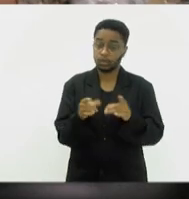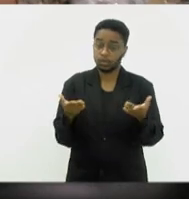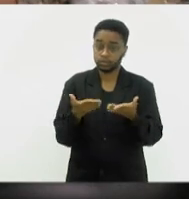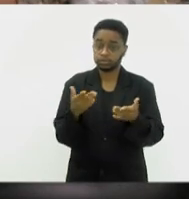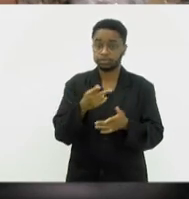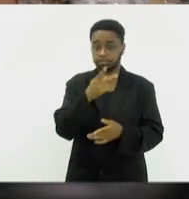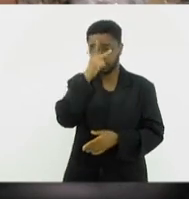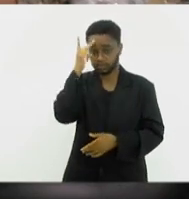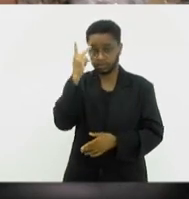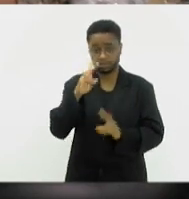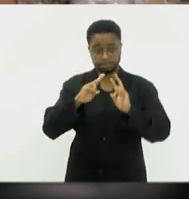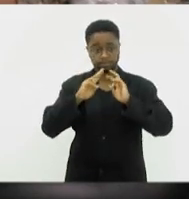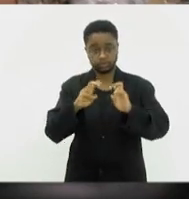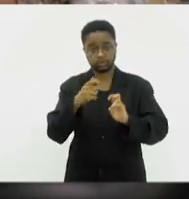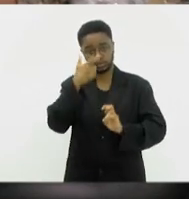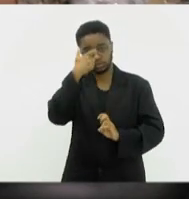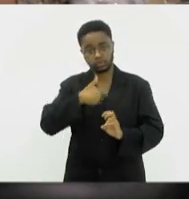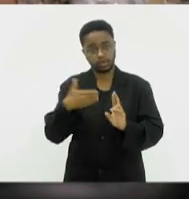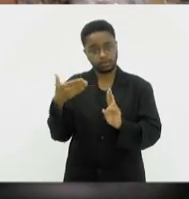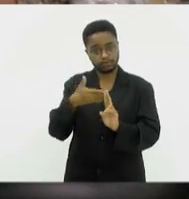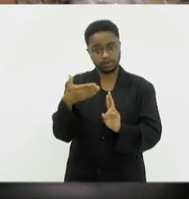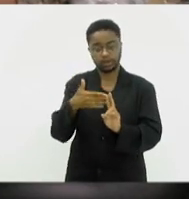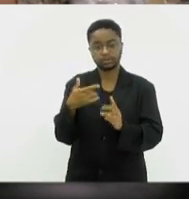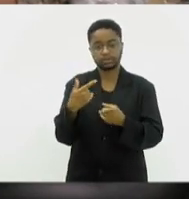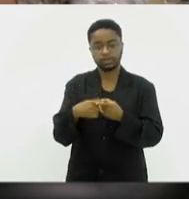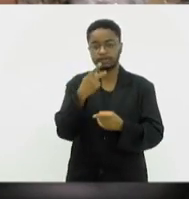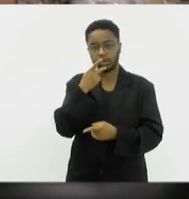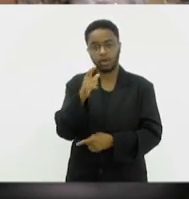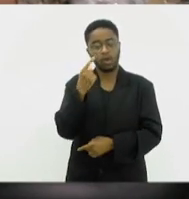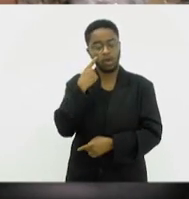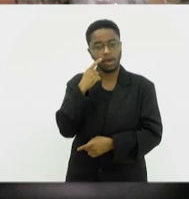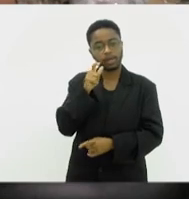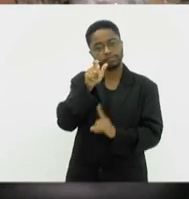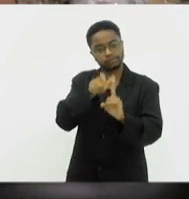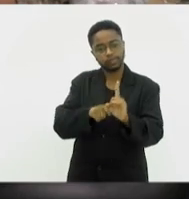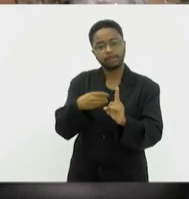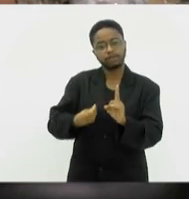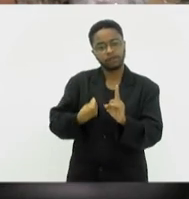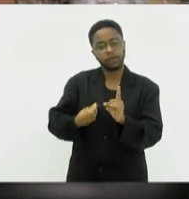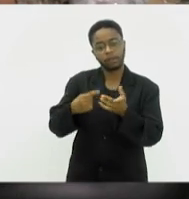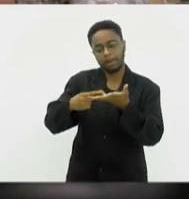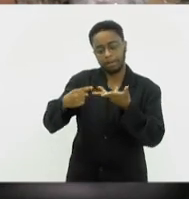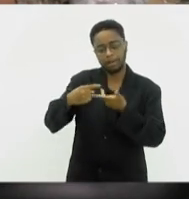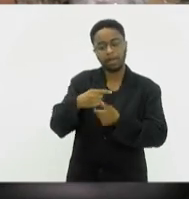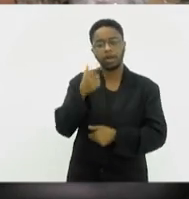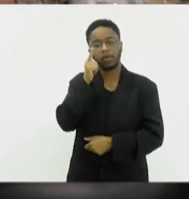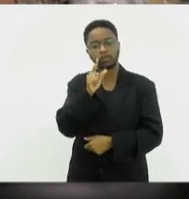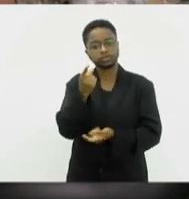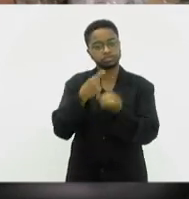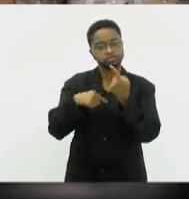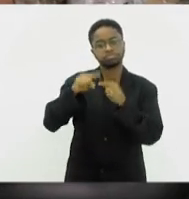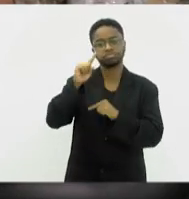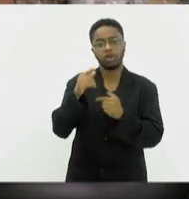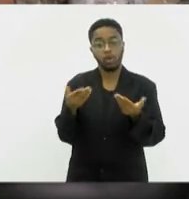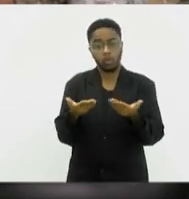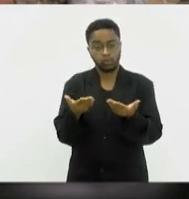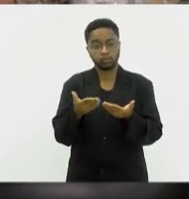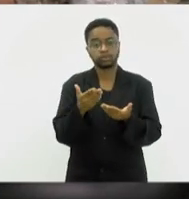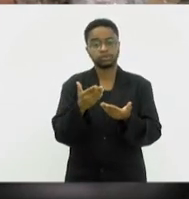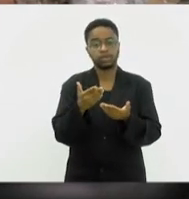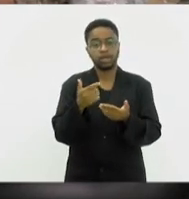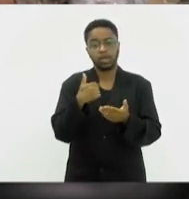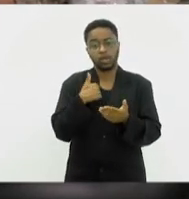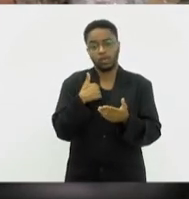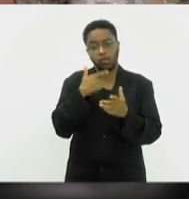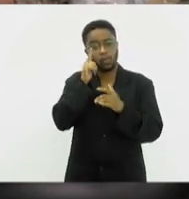como uma referência, né? Dizer, pô, uma pessoa que vivenciou tudo isso, deu a volta por cima, hoje eu tenho o respeito de entrar em